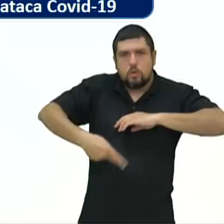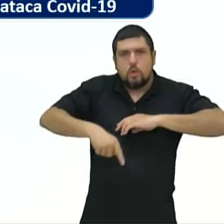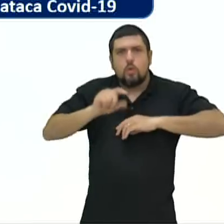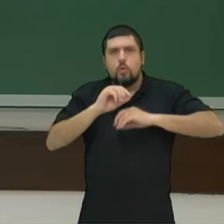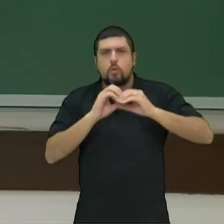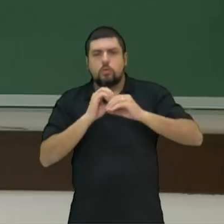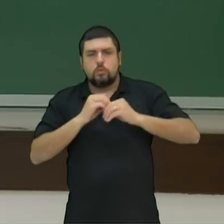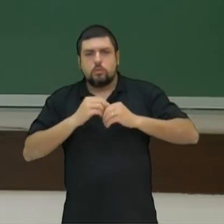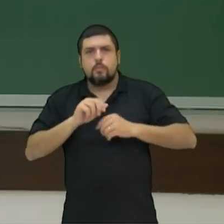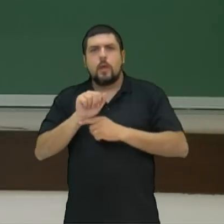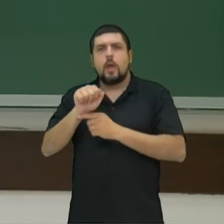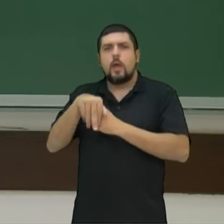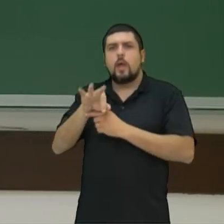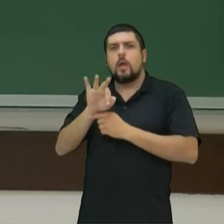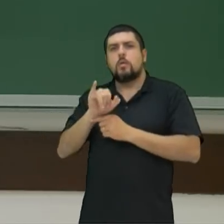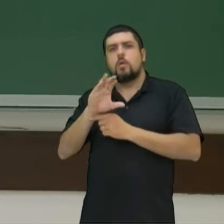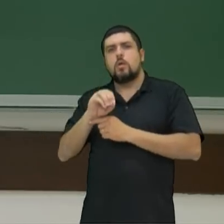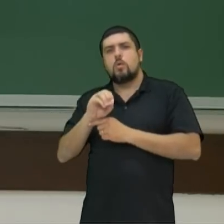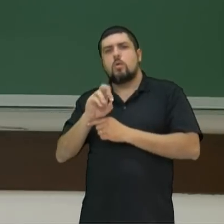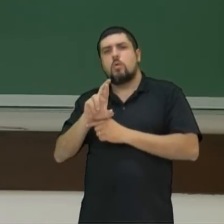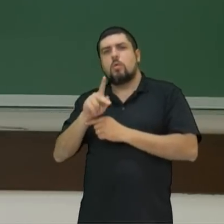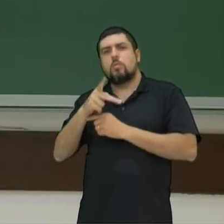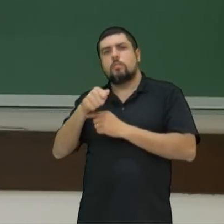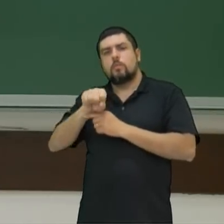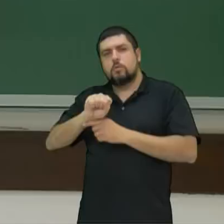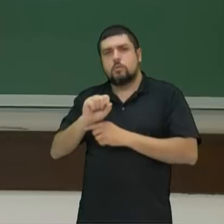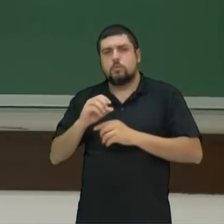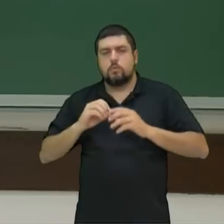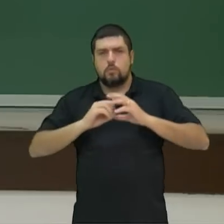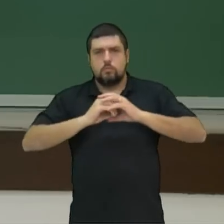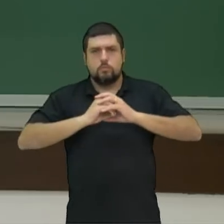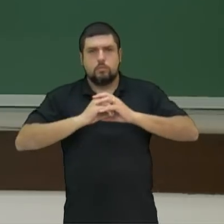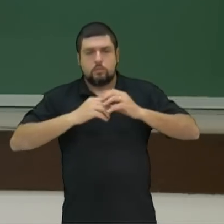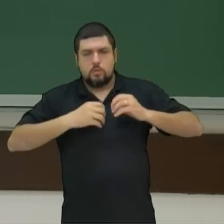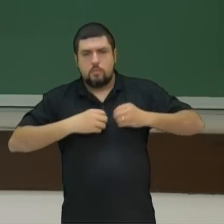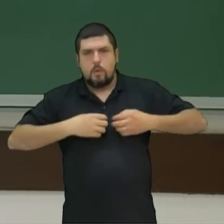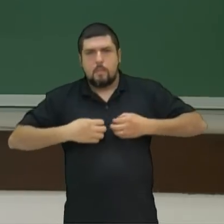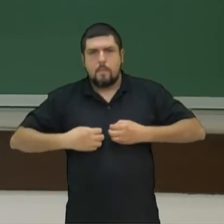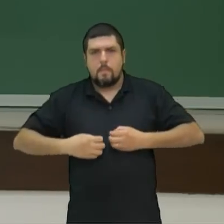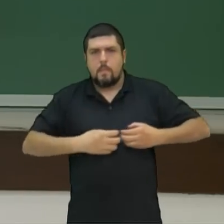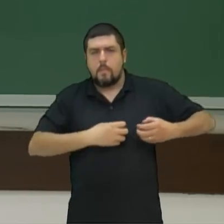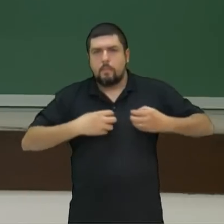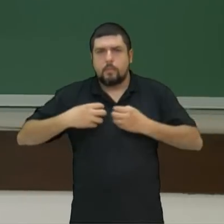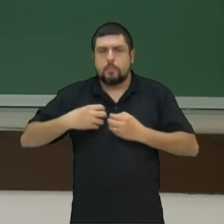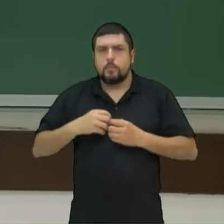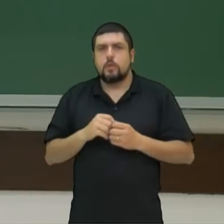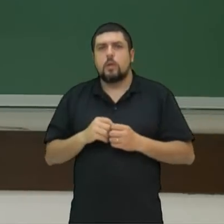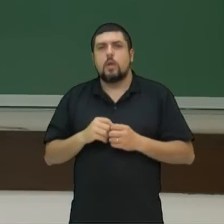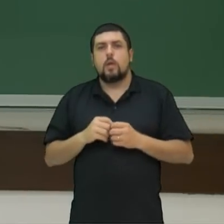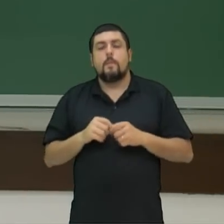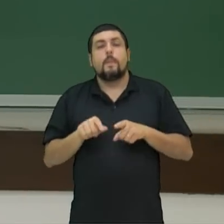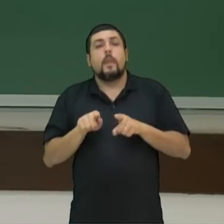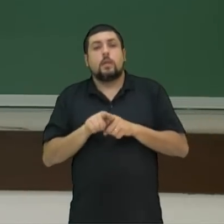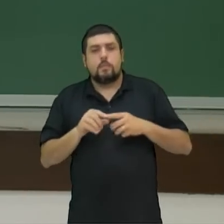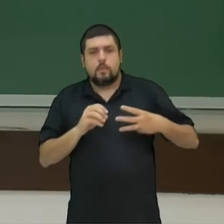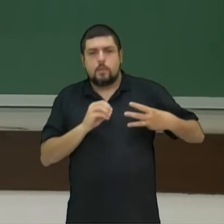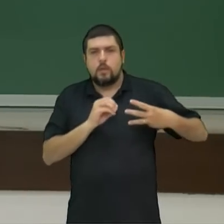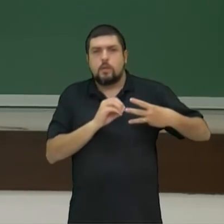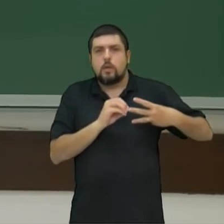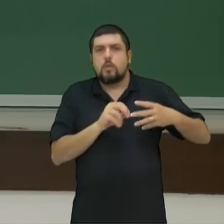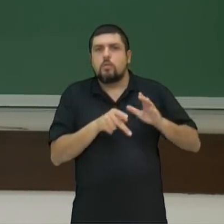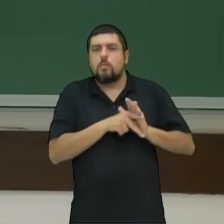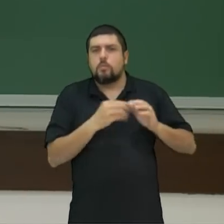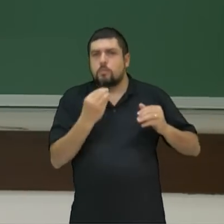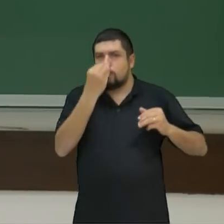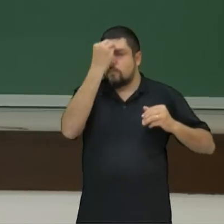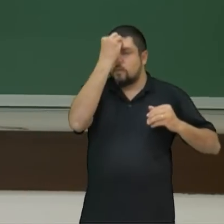proteína. Toda vez que o corpo produz anticorpos, ou pelo menos na maioria das vezes, ele acaba produzindo também células de memória. Então, quando a